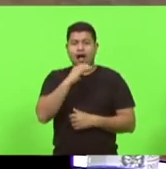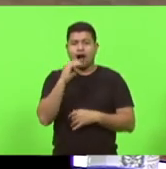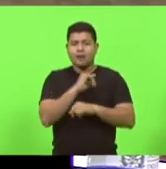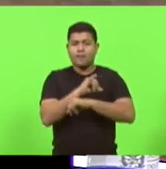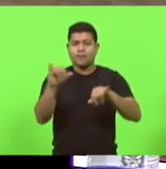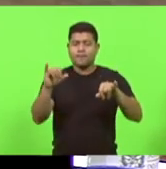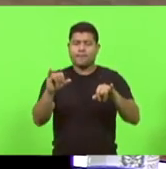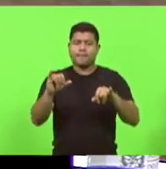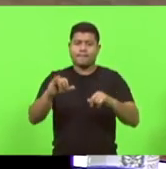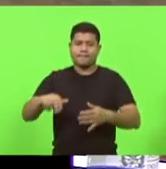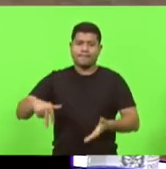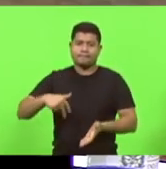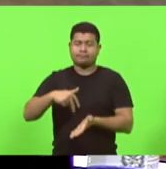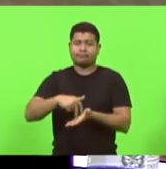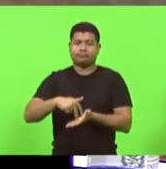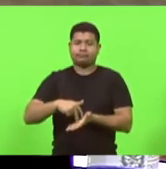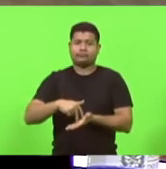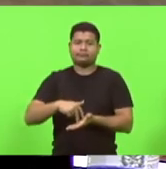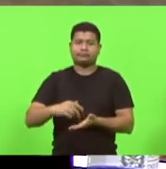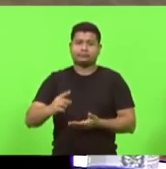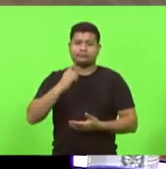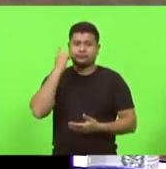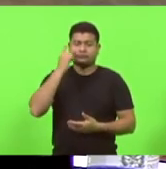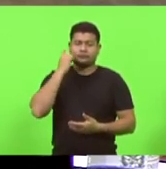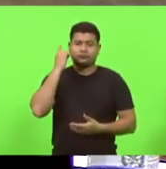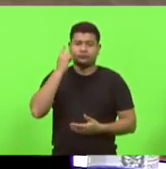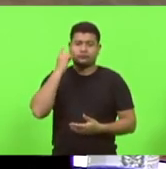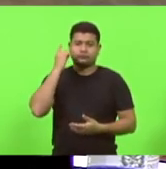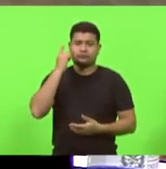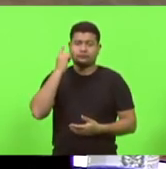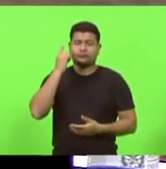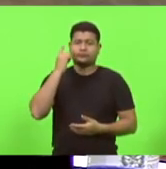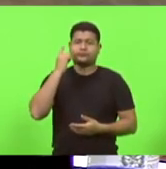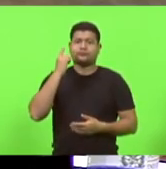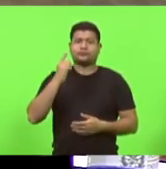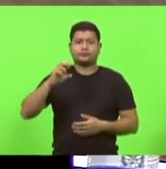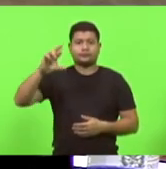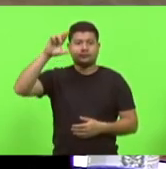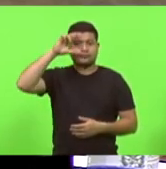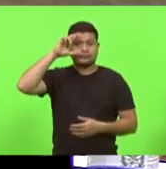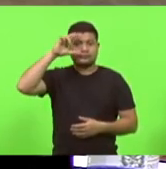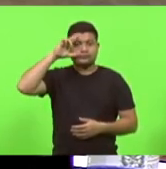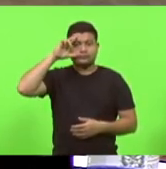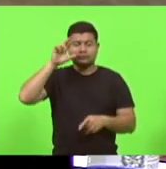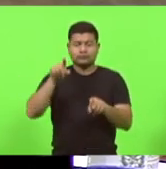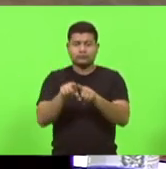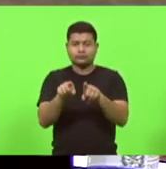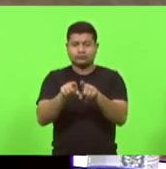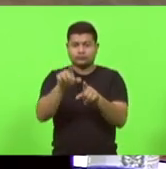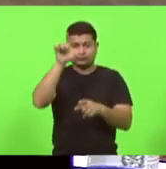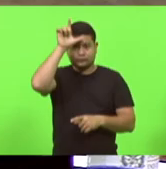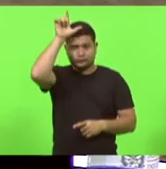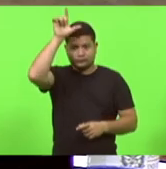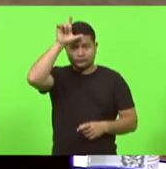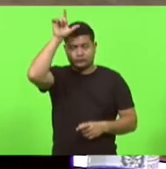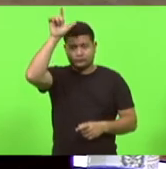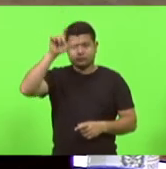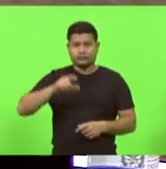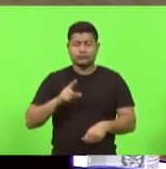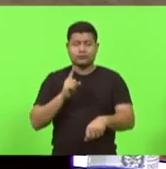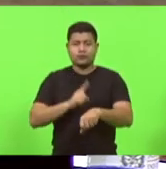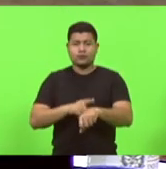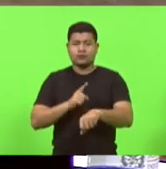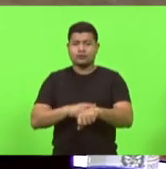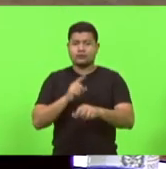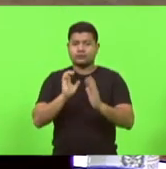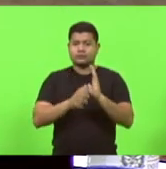comunicações. Fizeram uso da palavra os senhores deputados Ricardo Alba e Sargento Lima. Grande